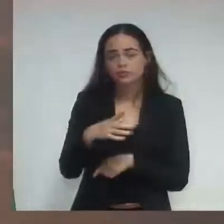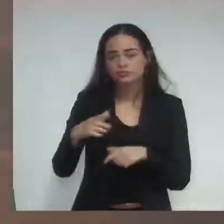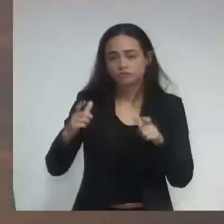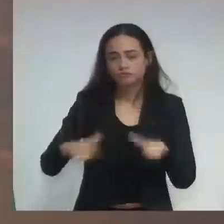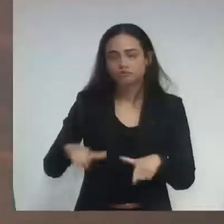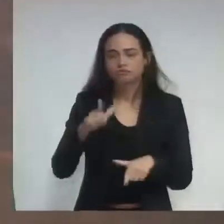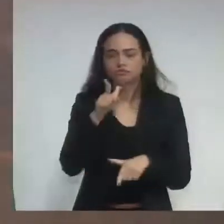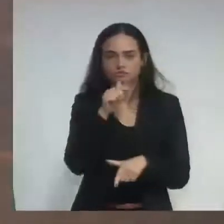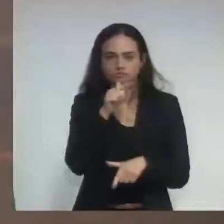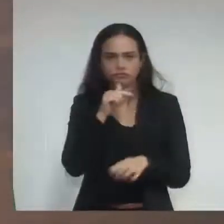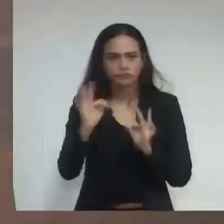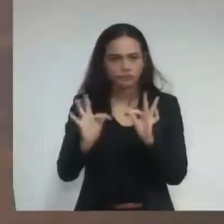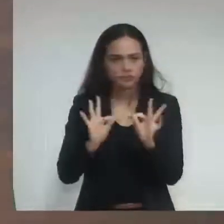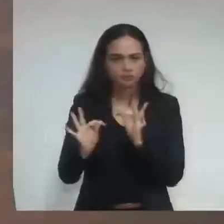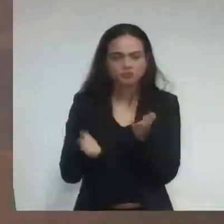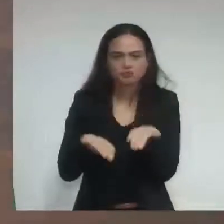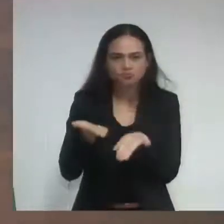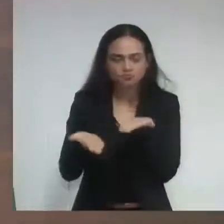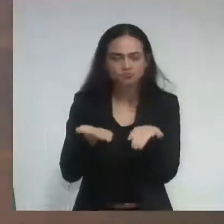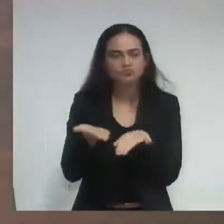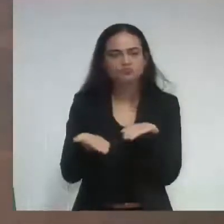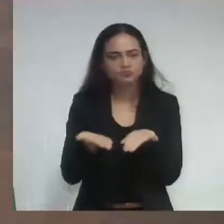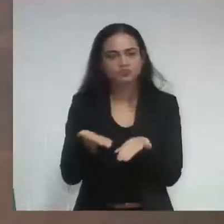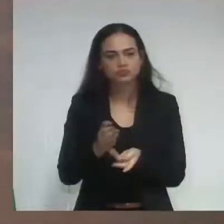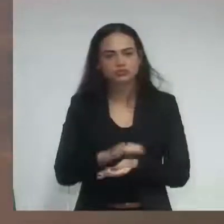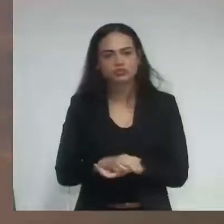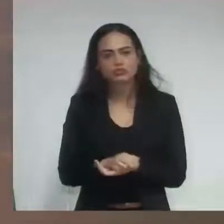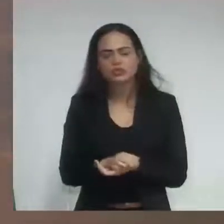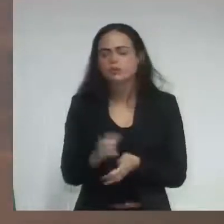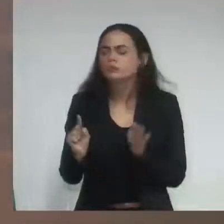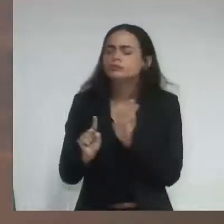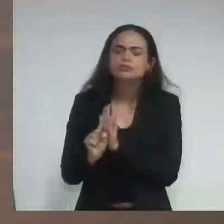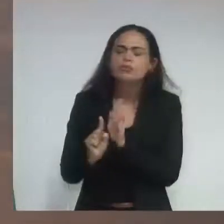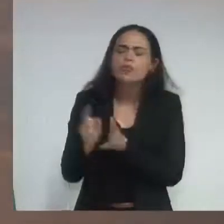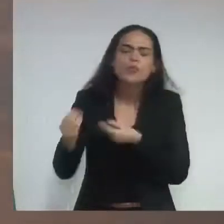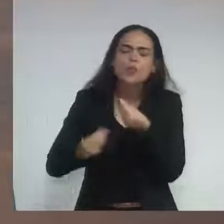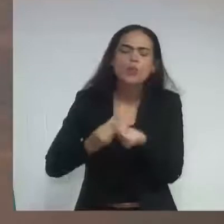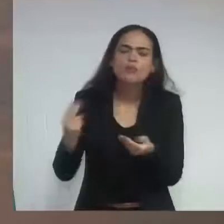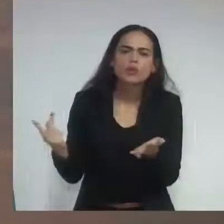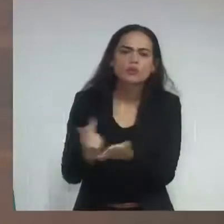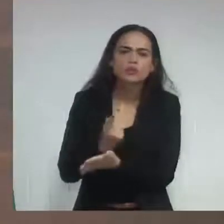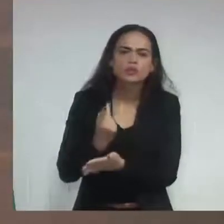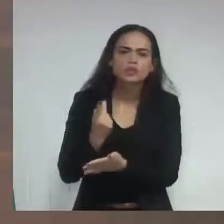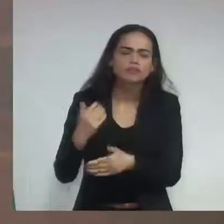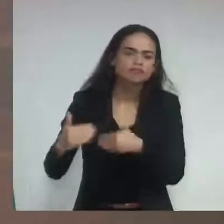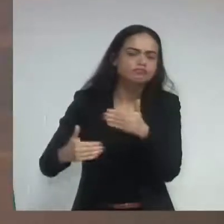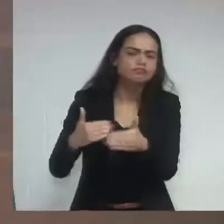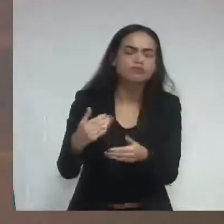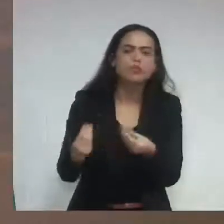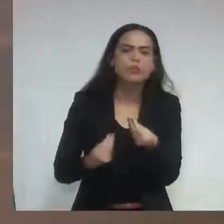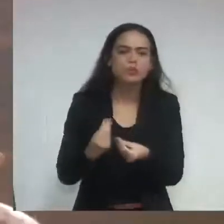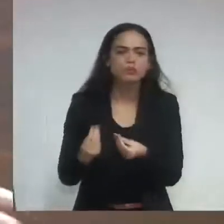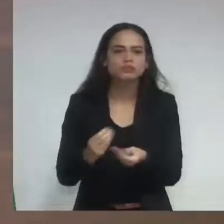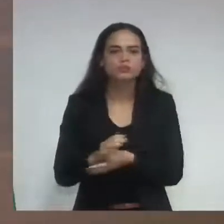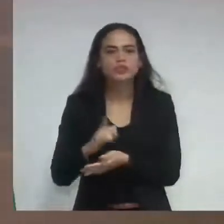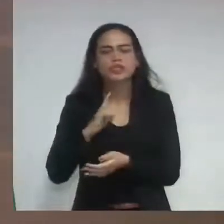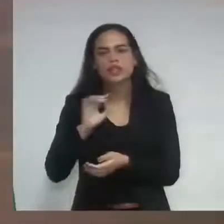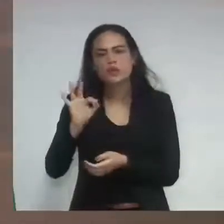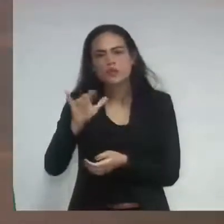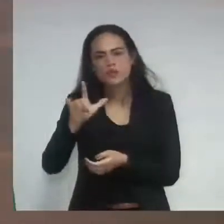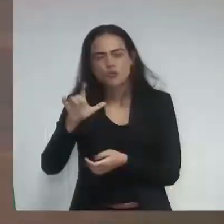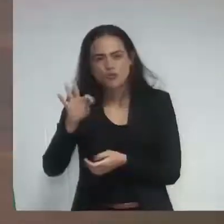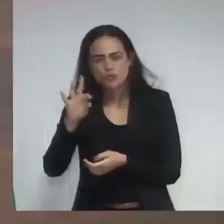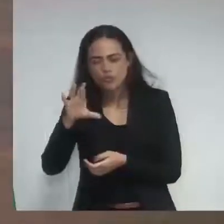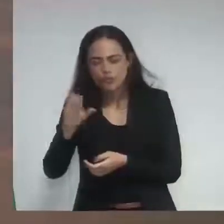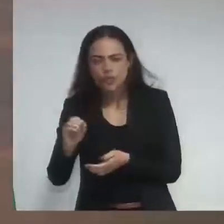E eu chequei, ele vai usar um filtro multicelular e um filtro rápido de dupla camada,